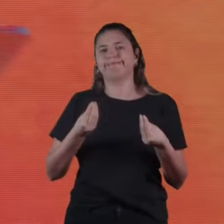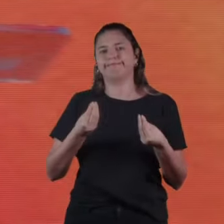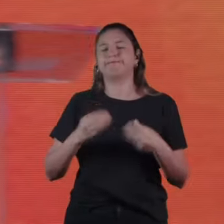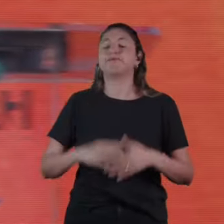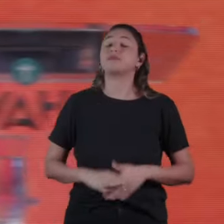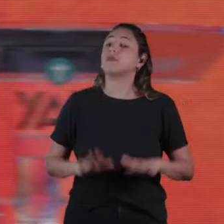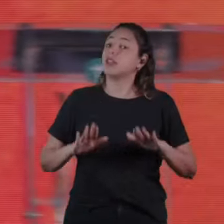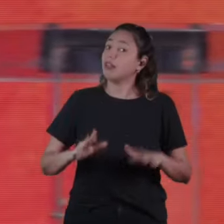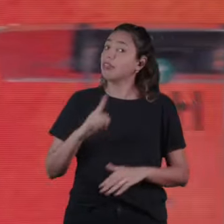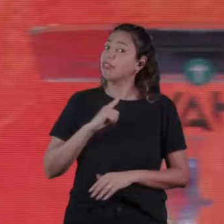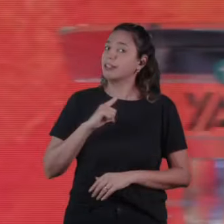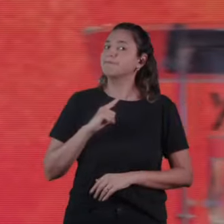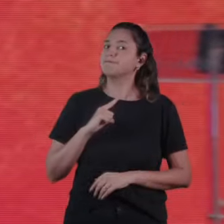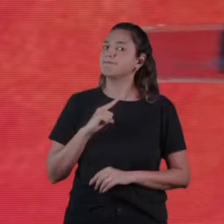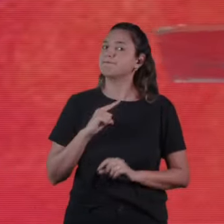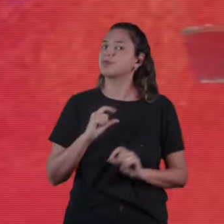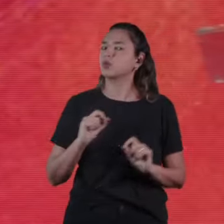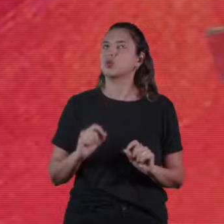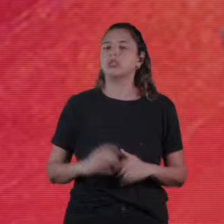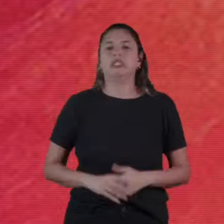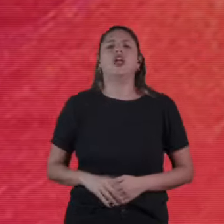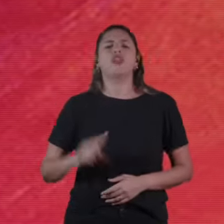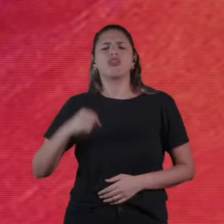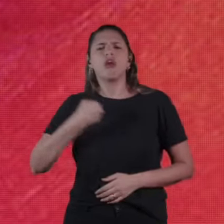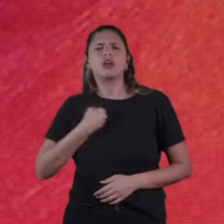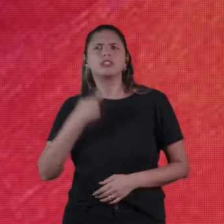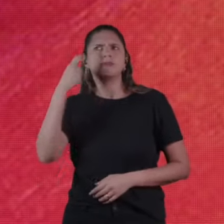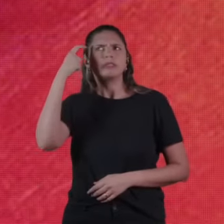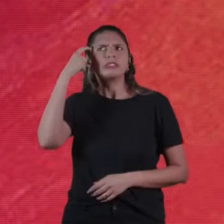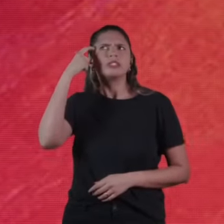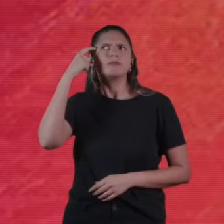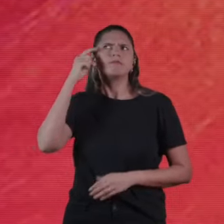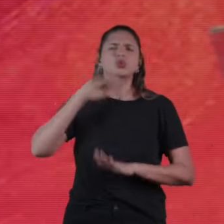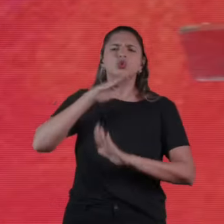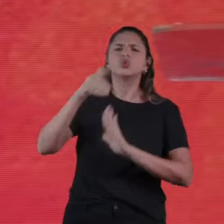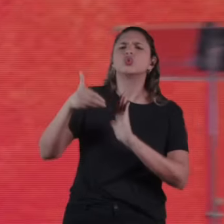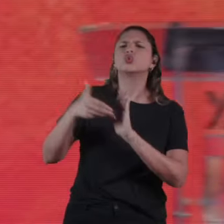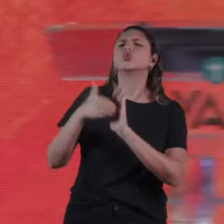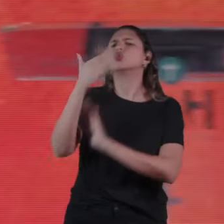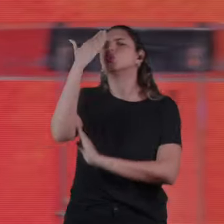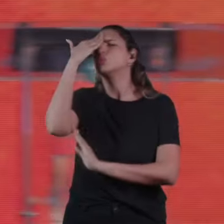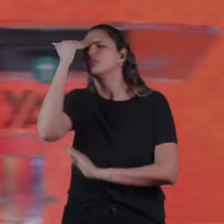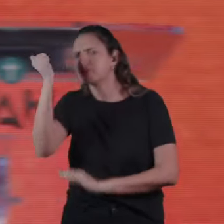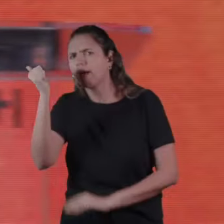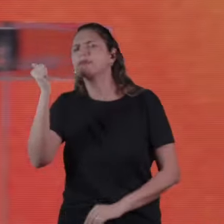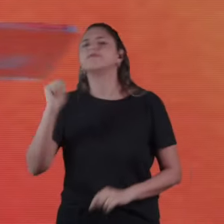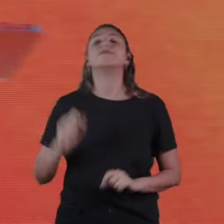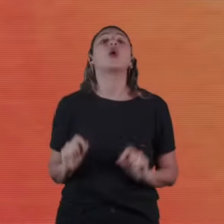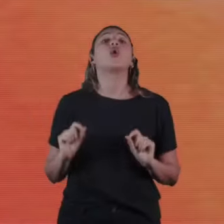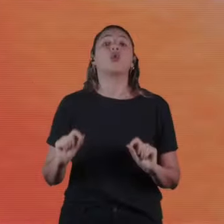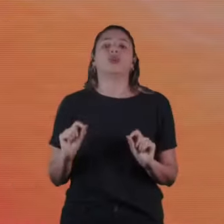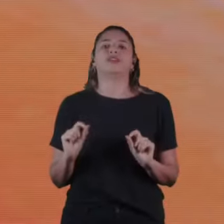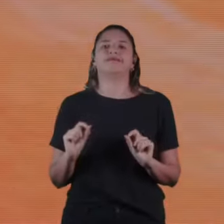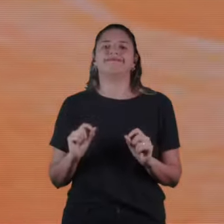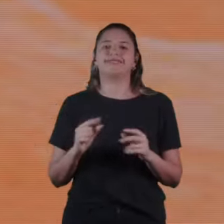Só que existe algo mais. Quando nós falamos sobre onisciência, a onisciência